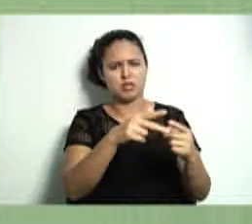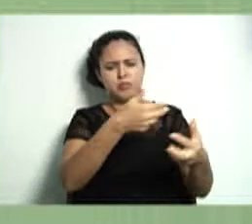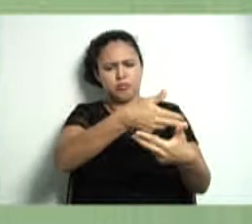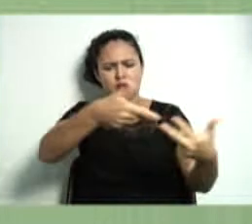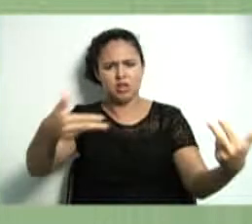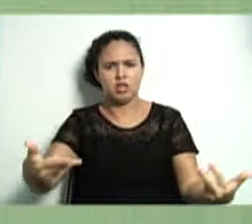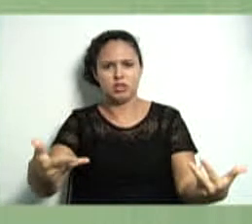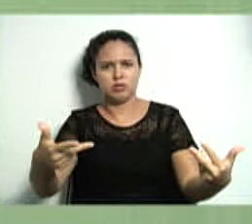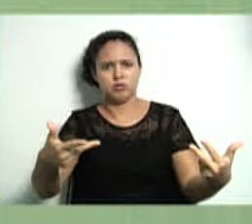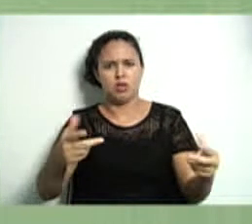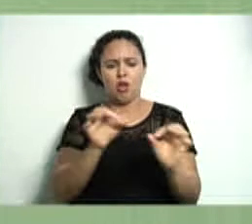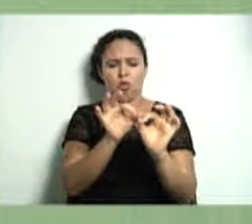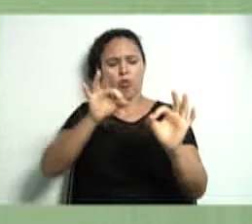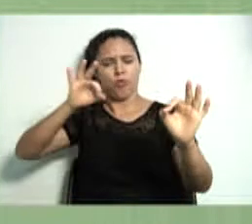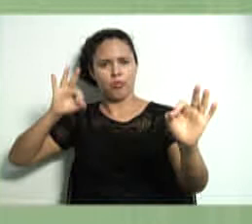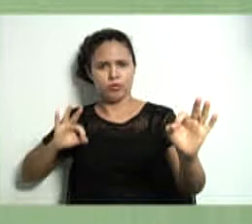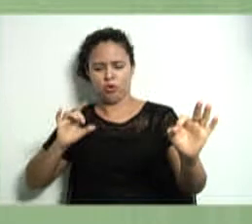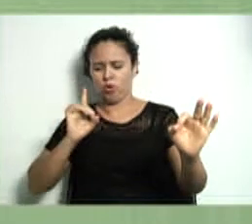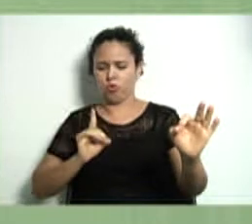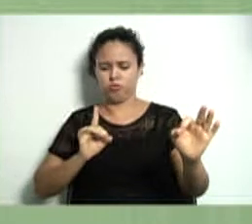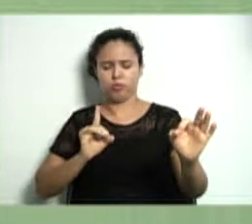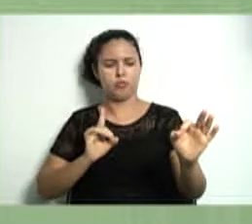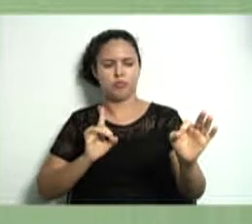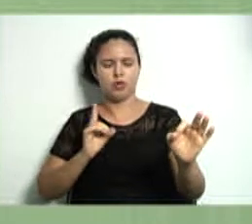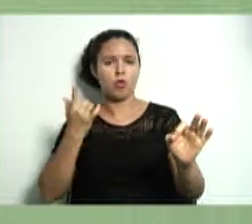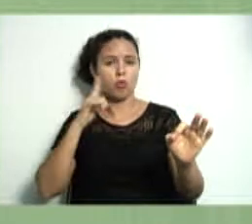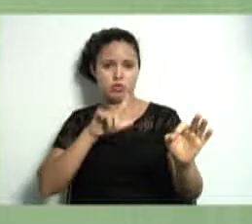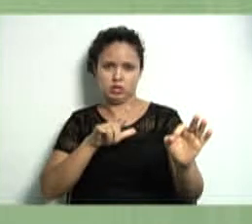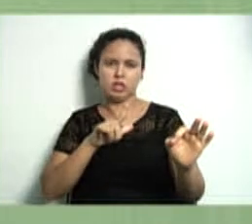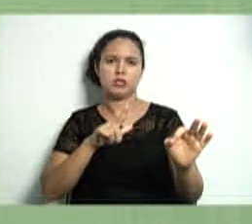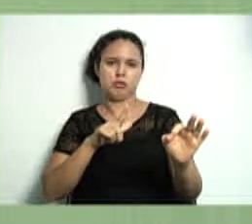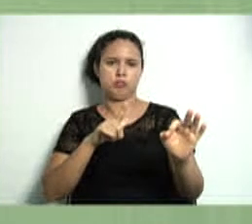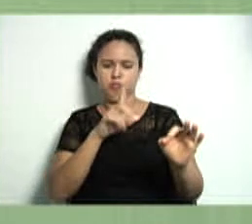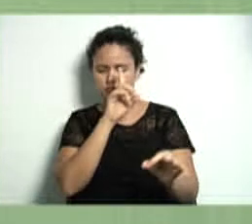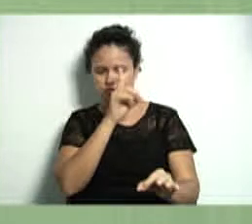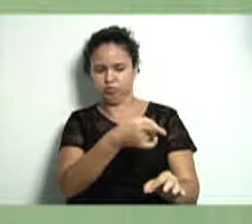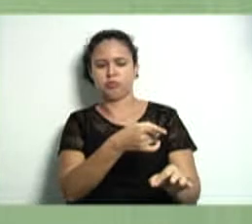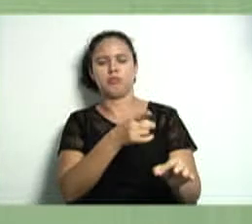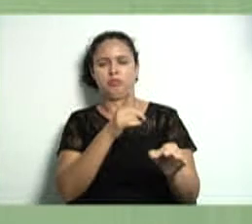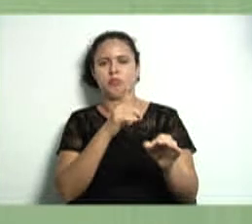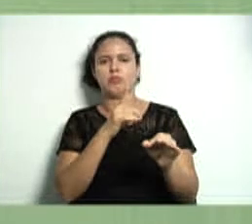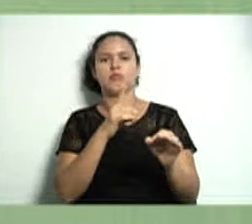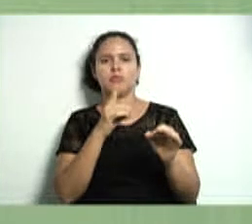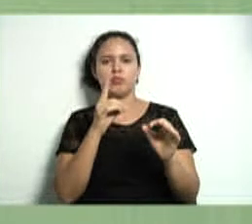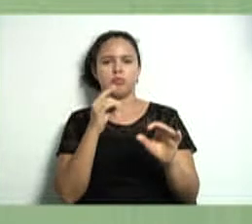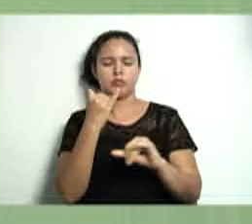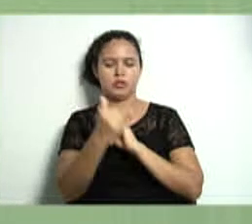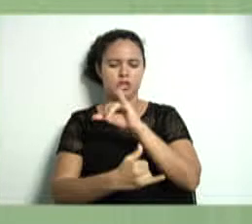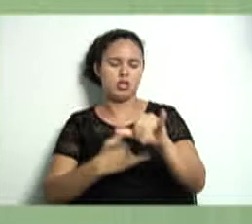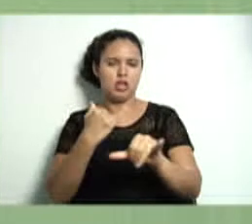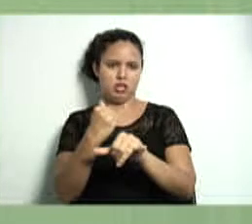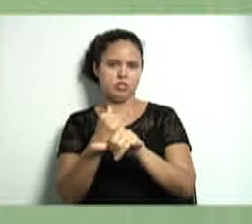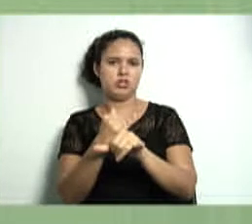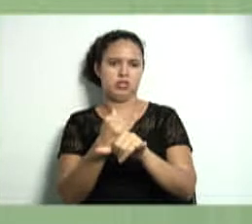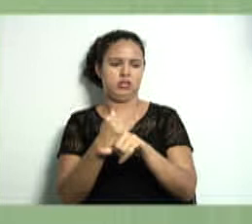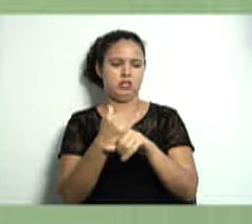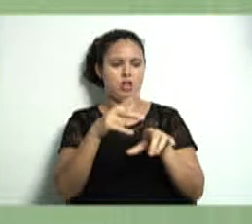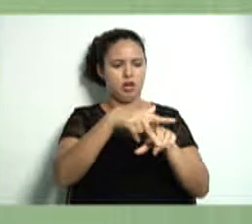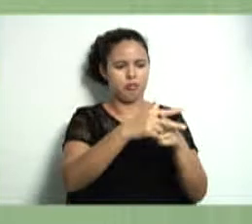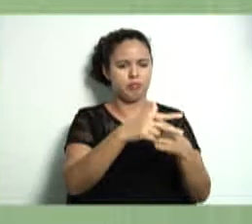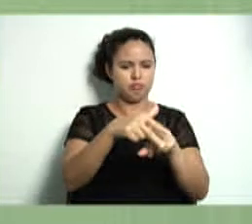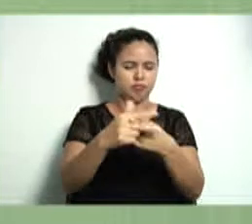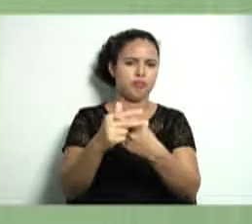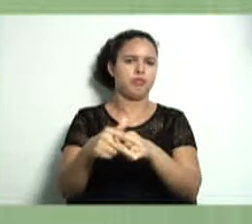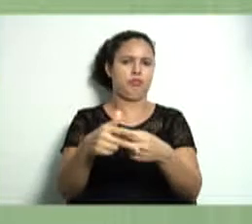a máquina, ela realiza o trabalho sem a necessidade de um operador fixo. A outra forma de